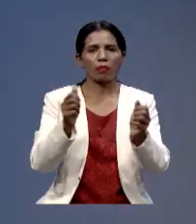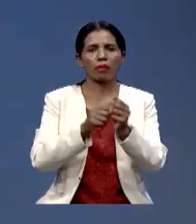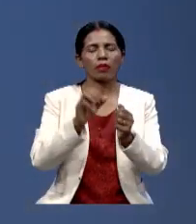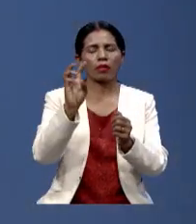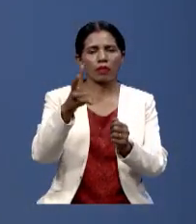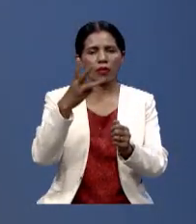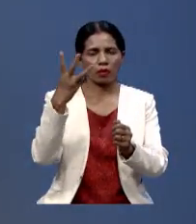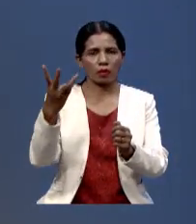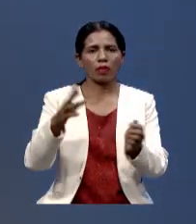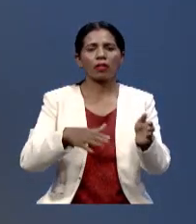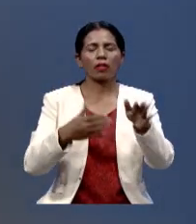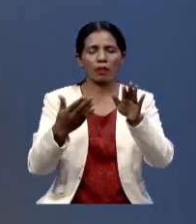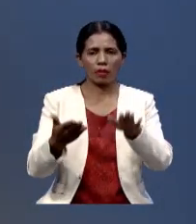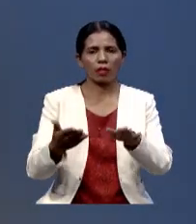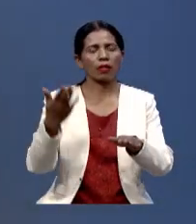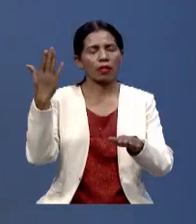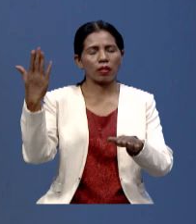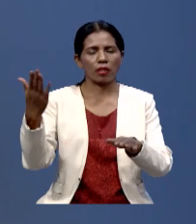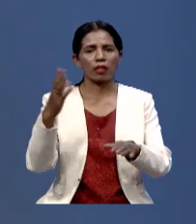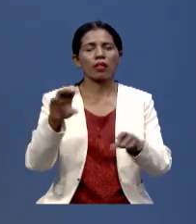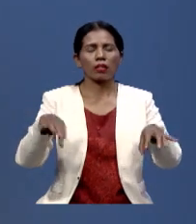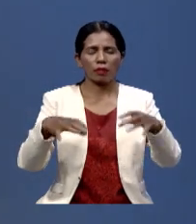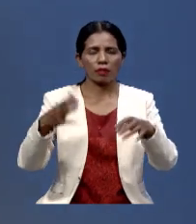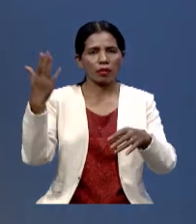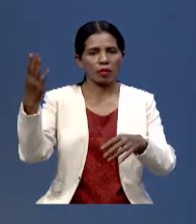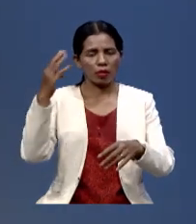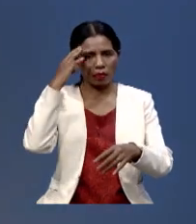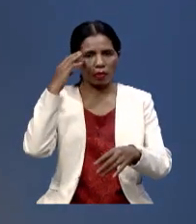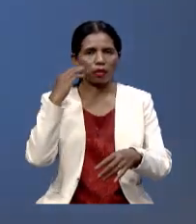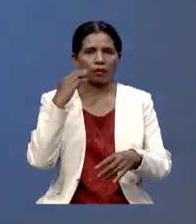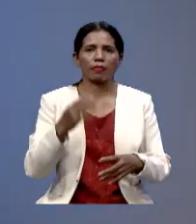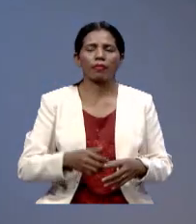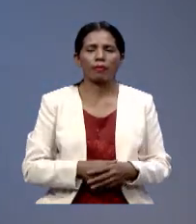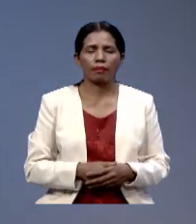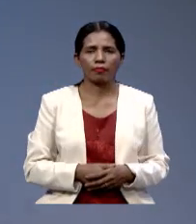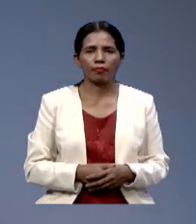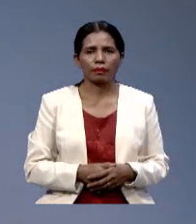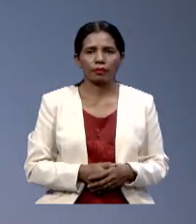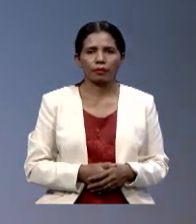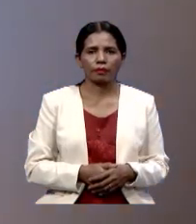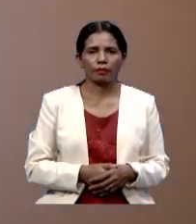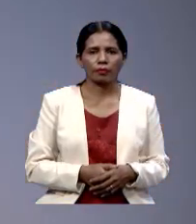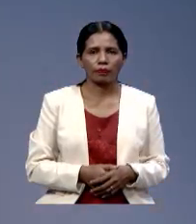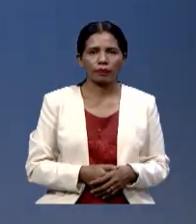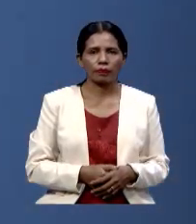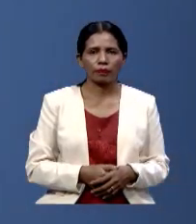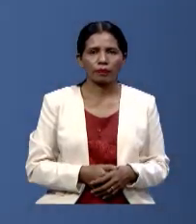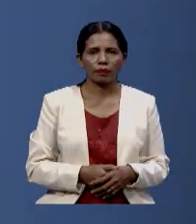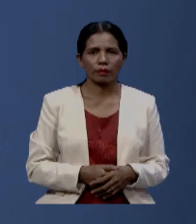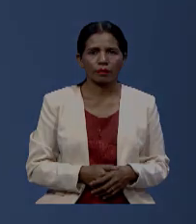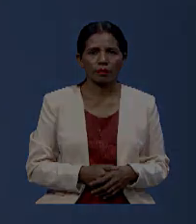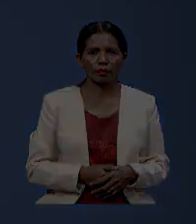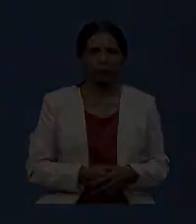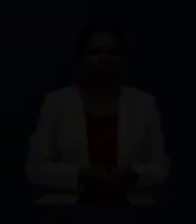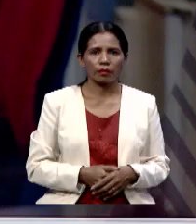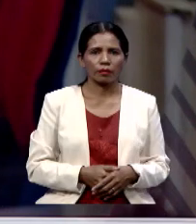resignen makla con ona serne vida durante serviço e a Coreia Sul Lamberto da Silva Laura Xavier GMN